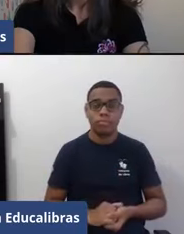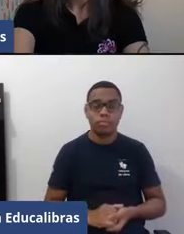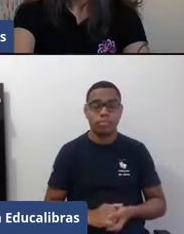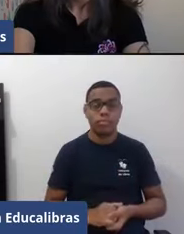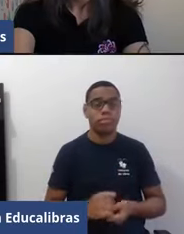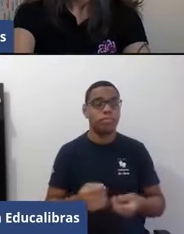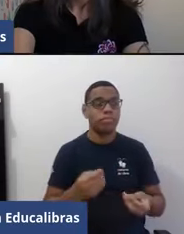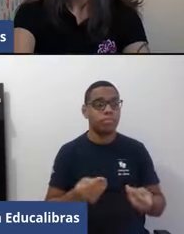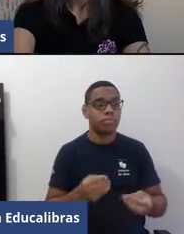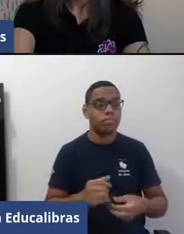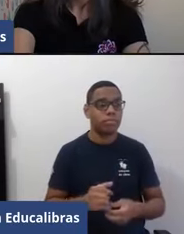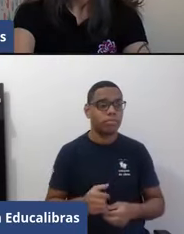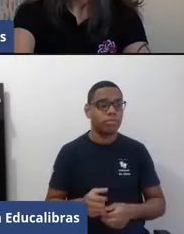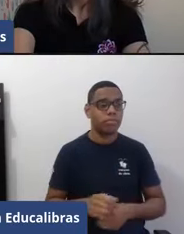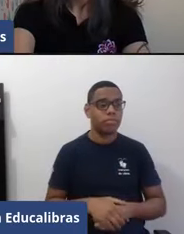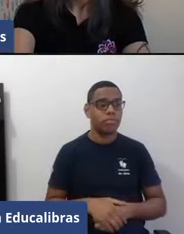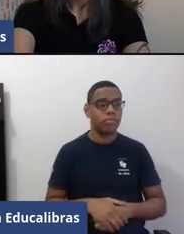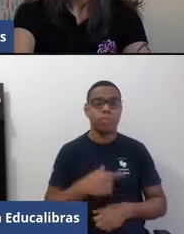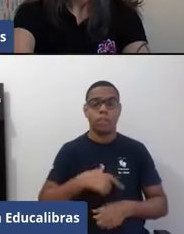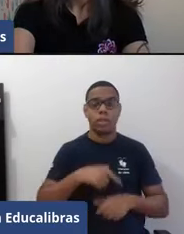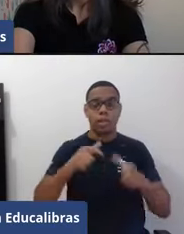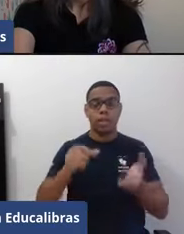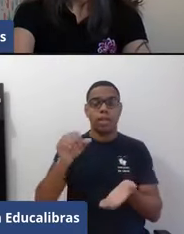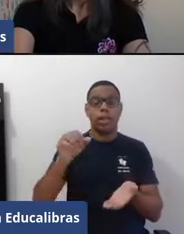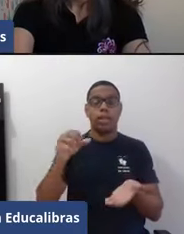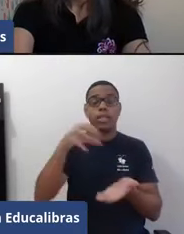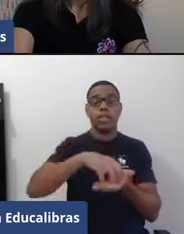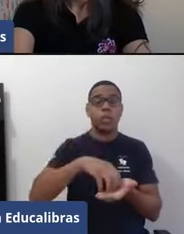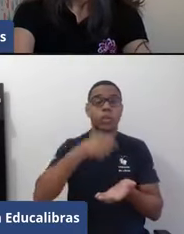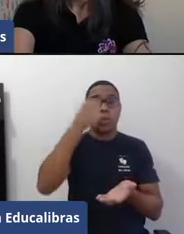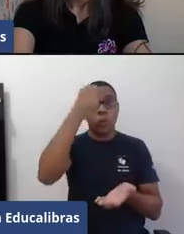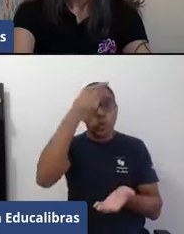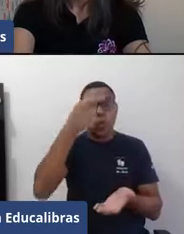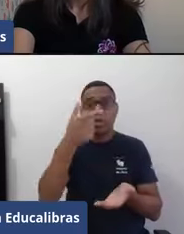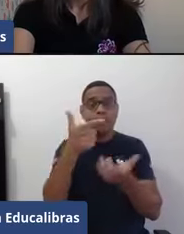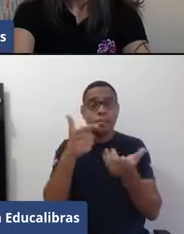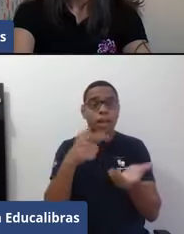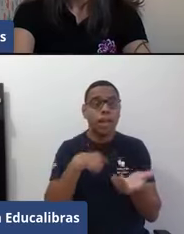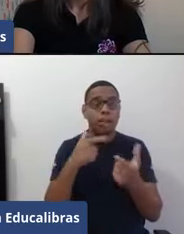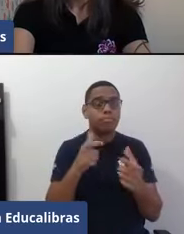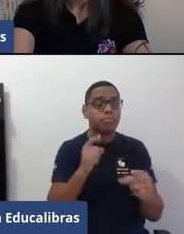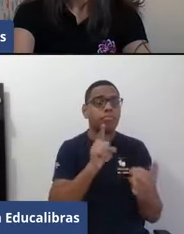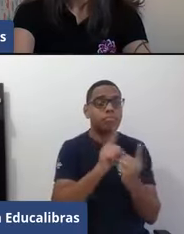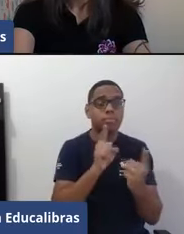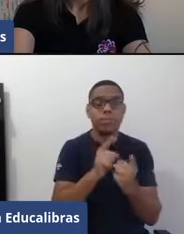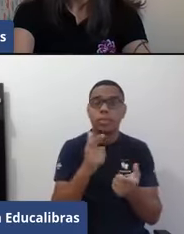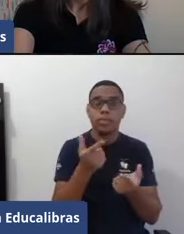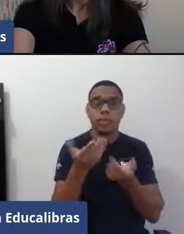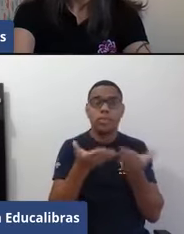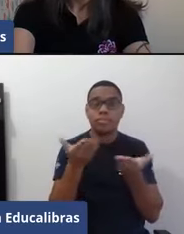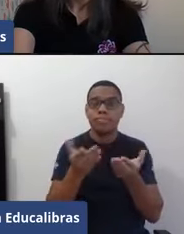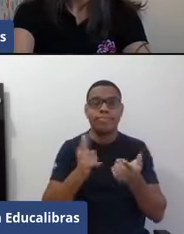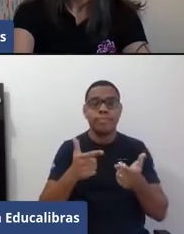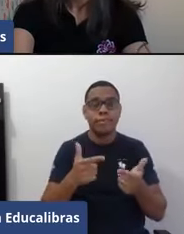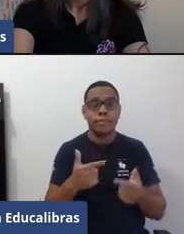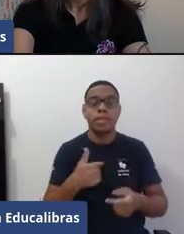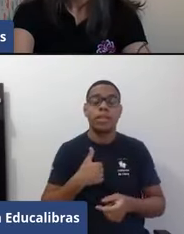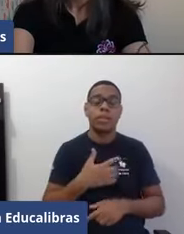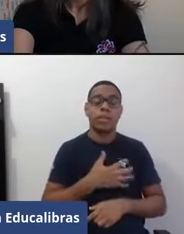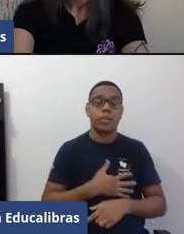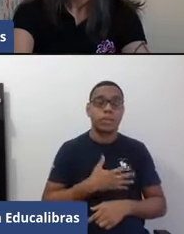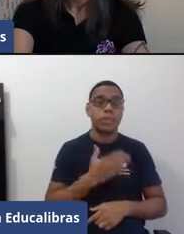coloca no centro rural, não tem o que fazer, não tem um trabalho desenvolvido para os múltiplos. Eu gosto